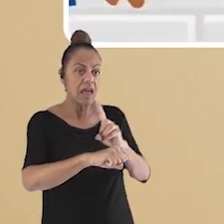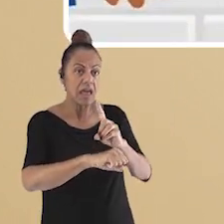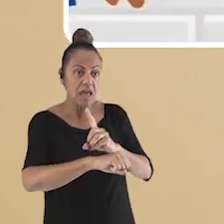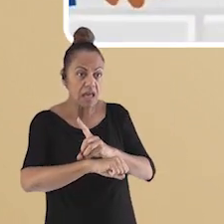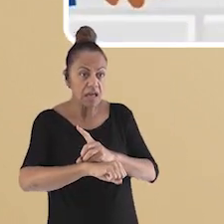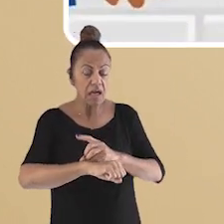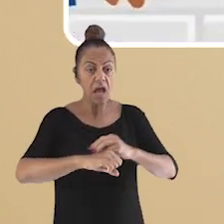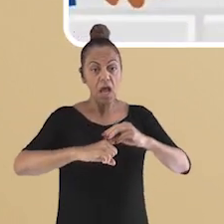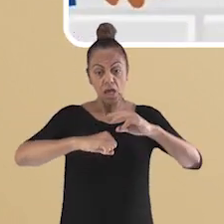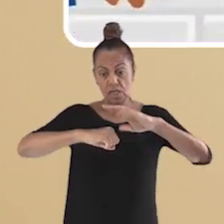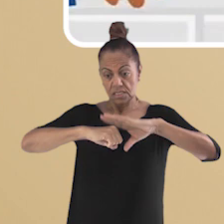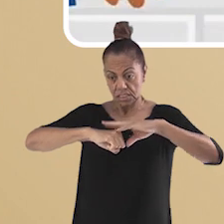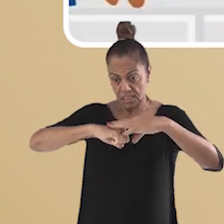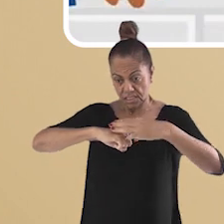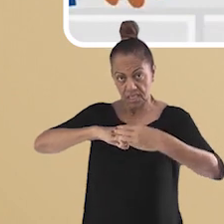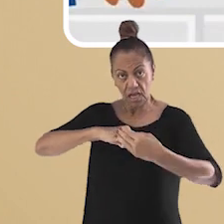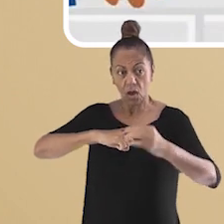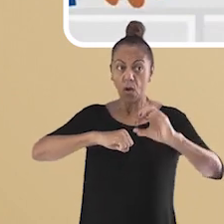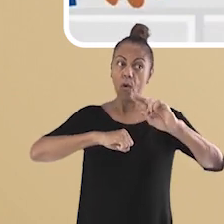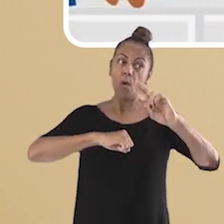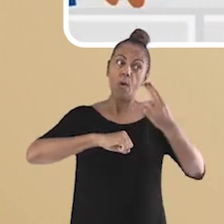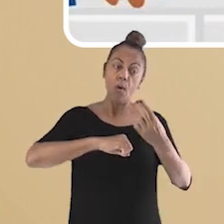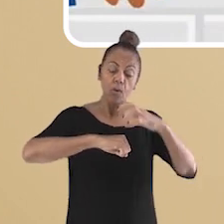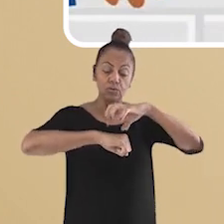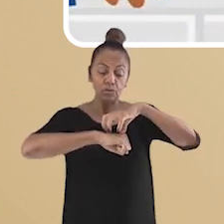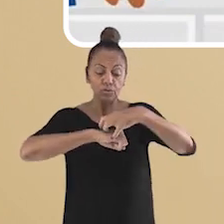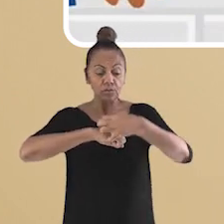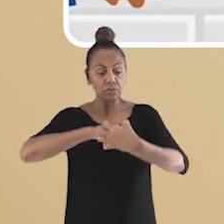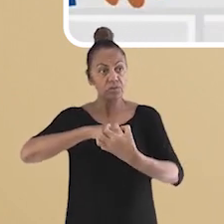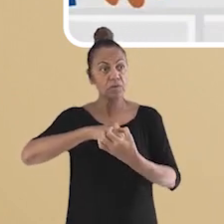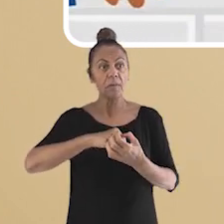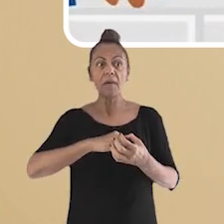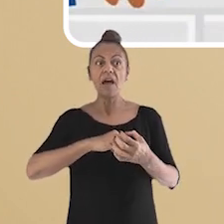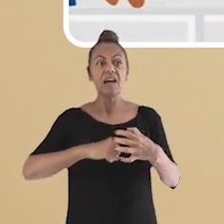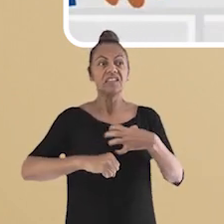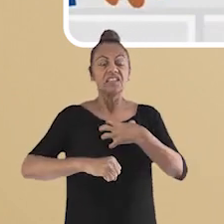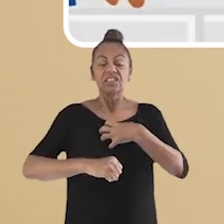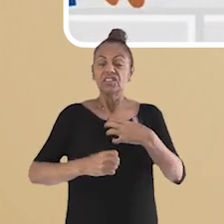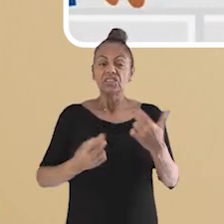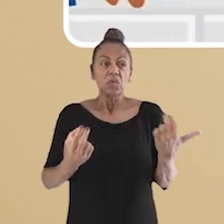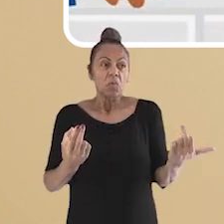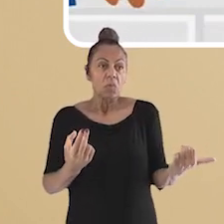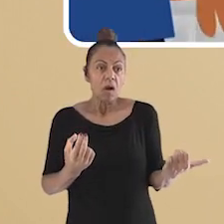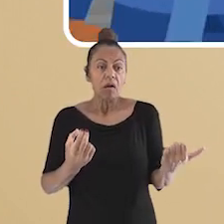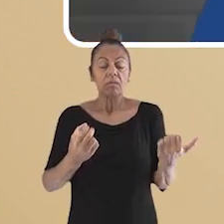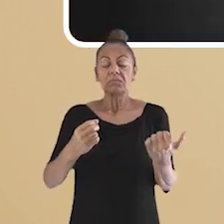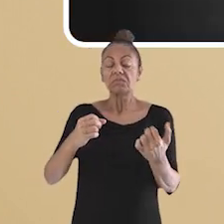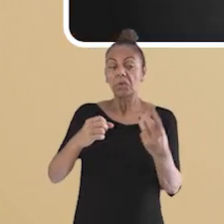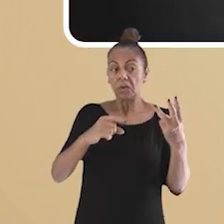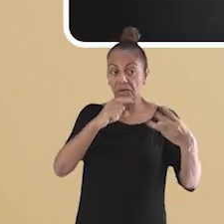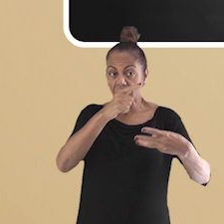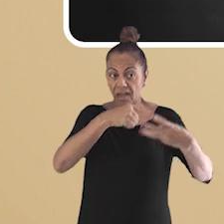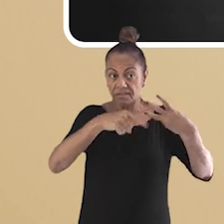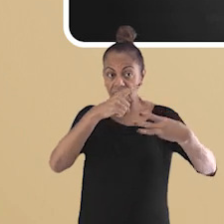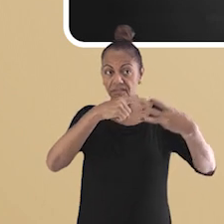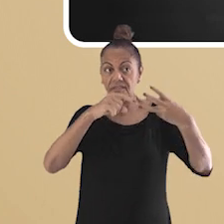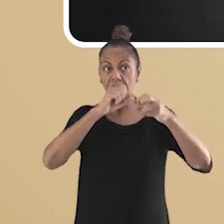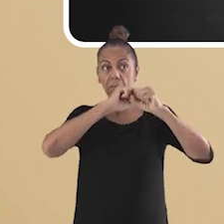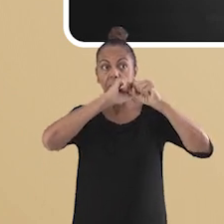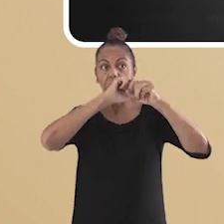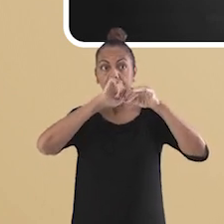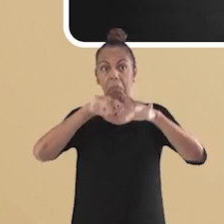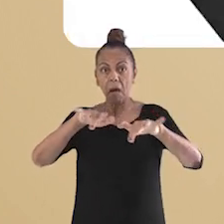sei! Pode ser dengue, zika ou chikungunya. Os sintomas são parecidos e todas são transmitidas do mesmo jeito.